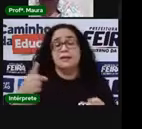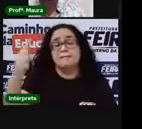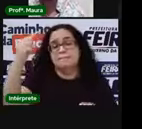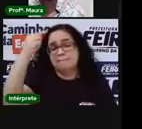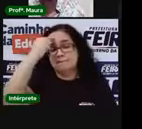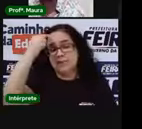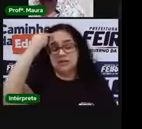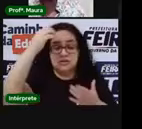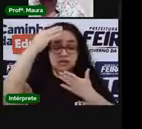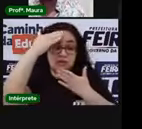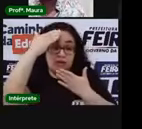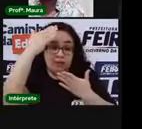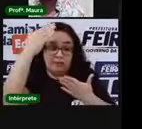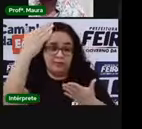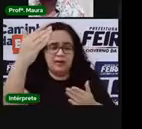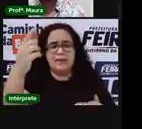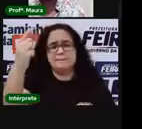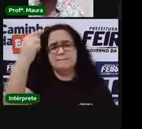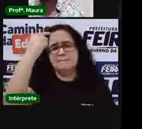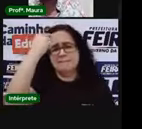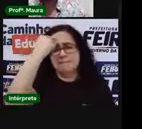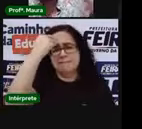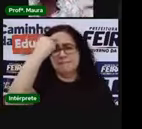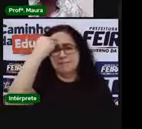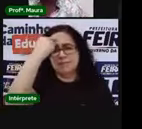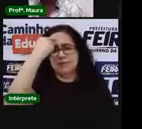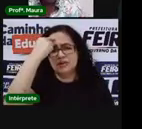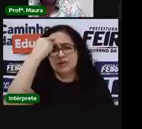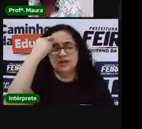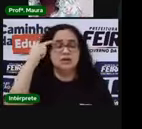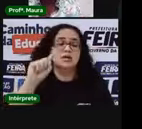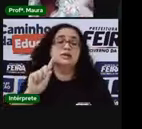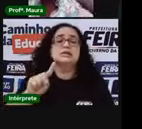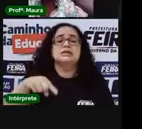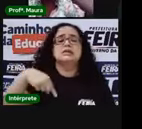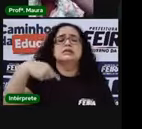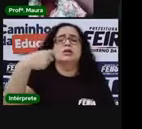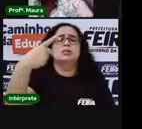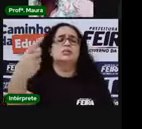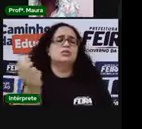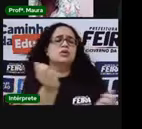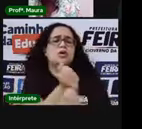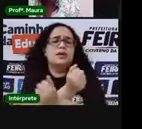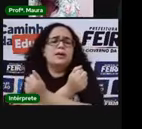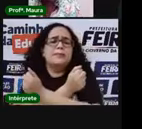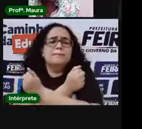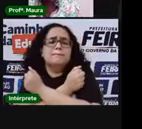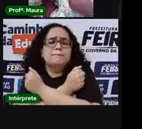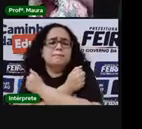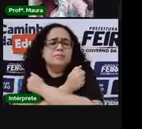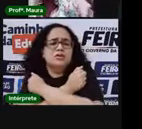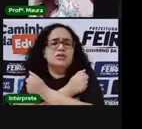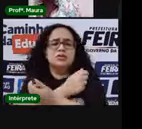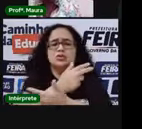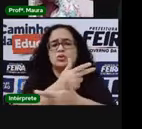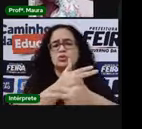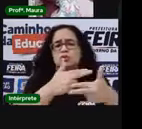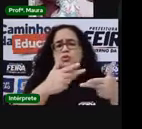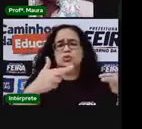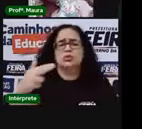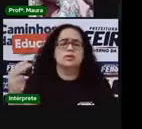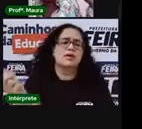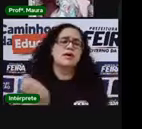João, isso mesmo, mas imagine, não é? Que para além do abraço existem outras coisas, o abraço